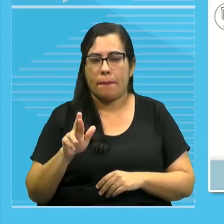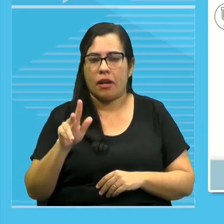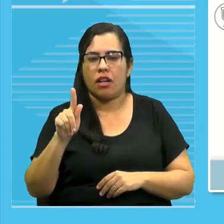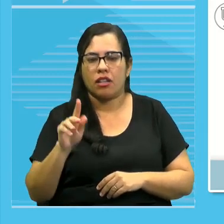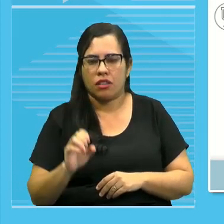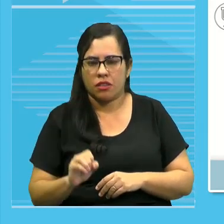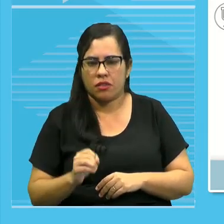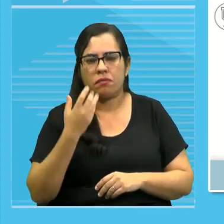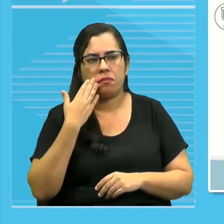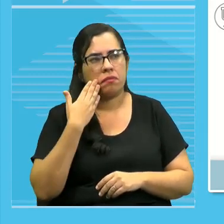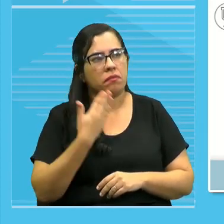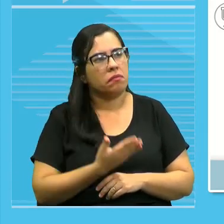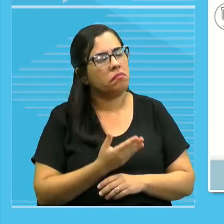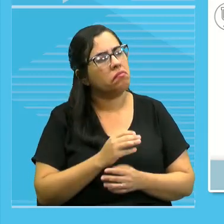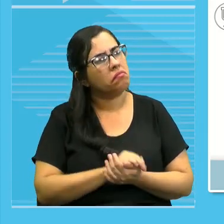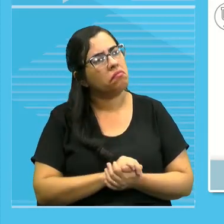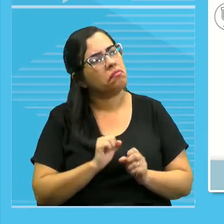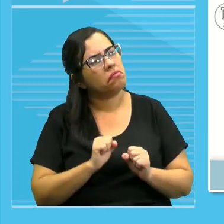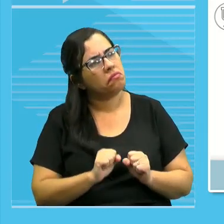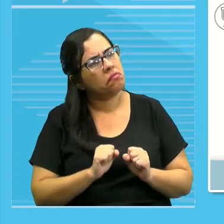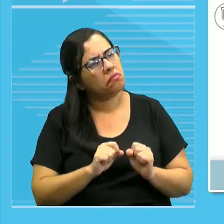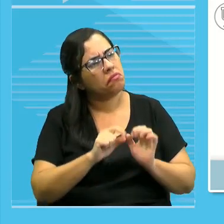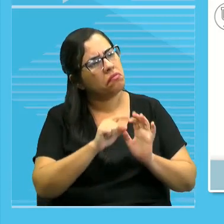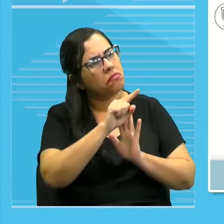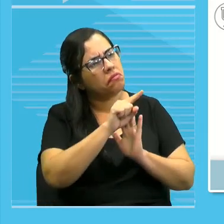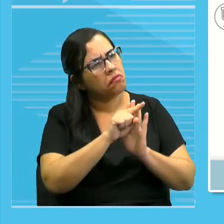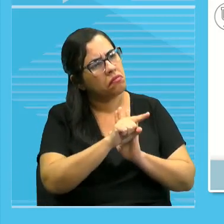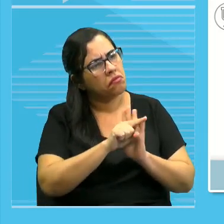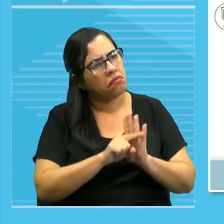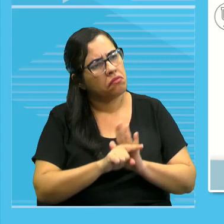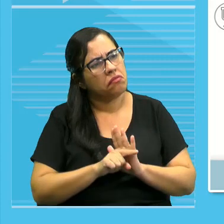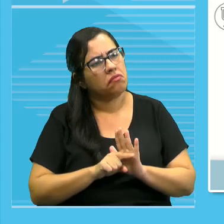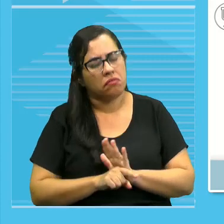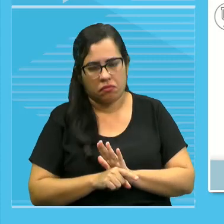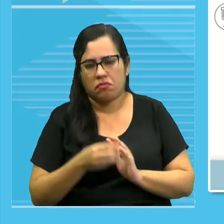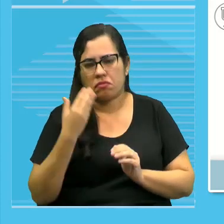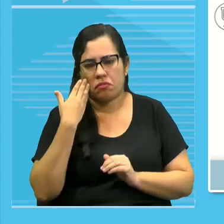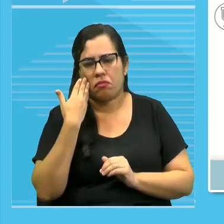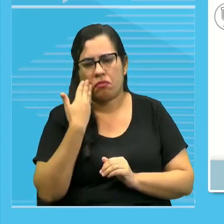veja como ele a partir daí ele se presta né